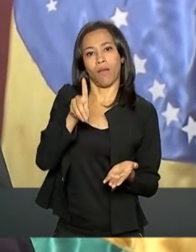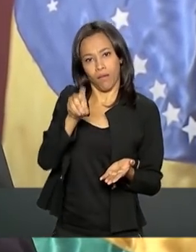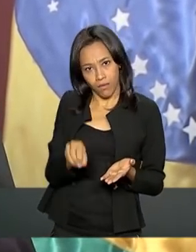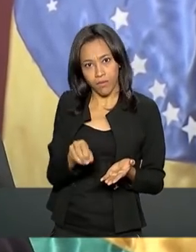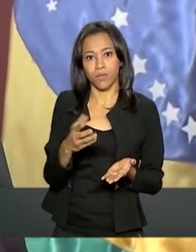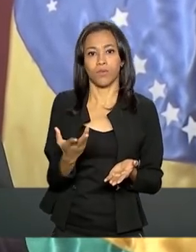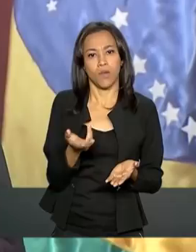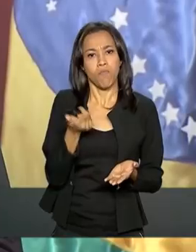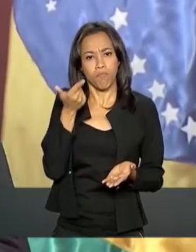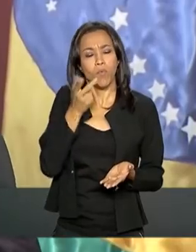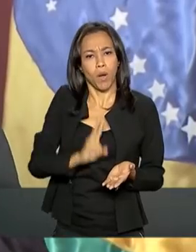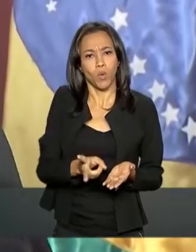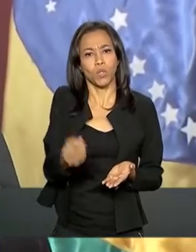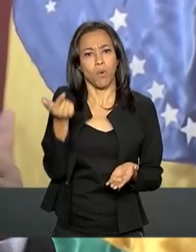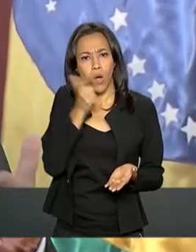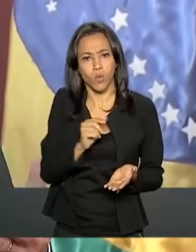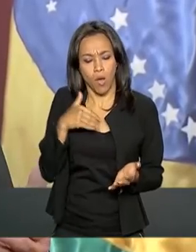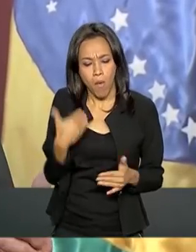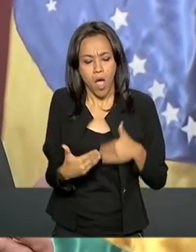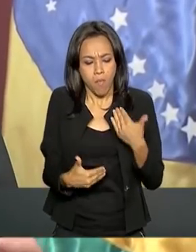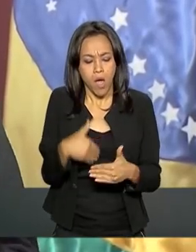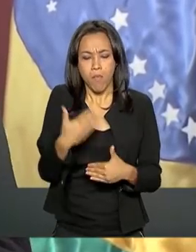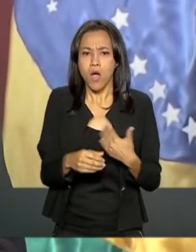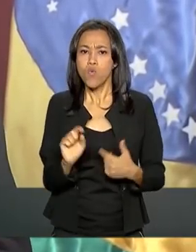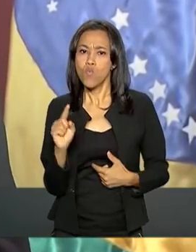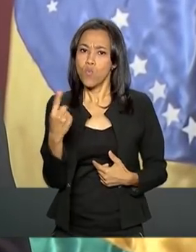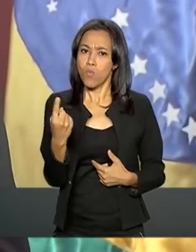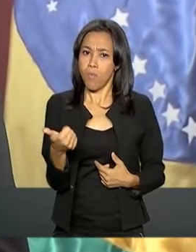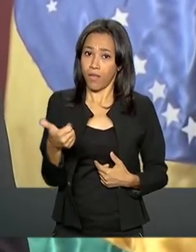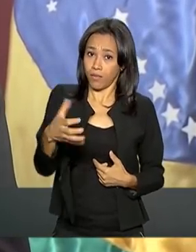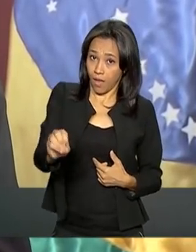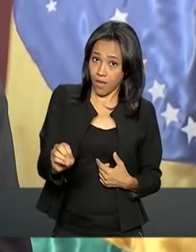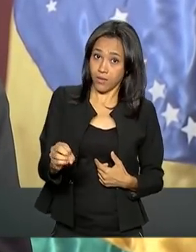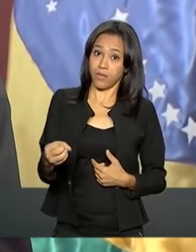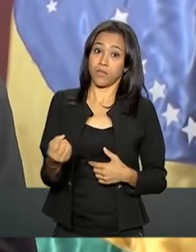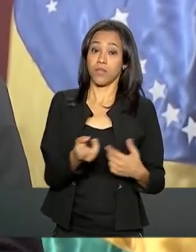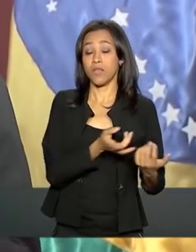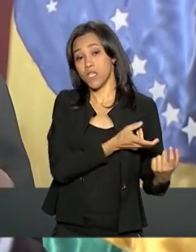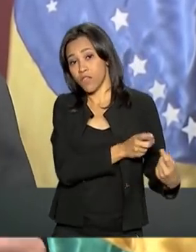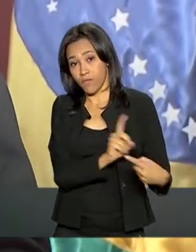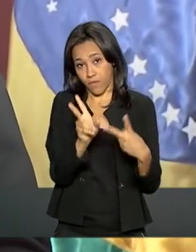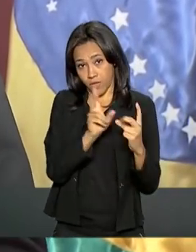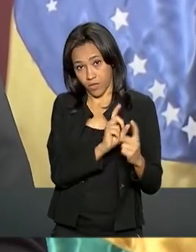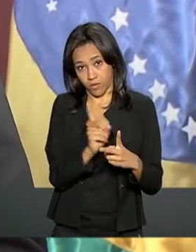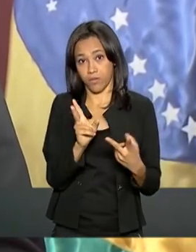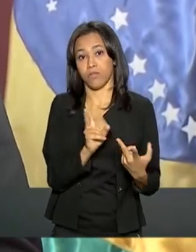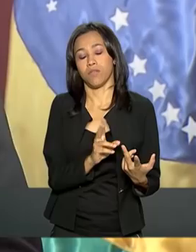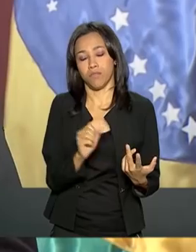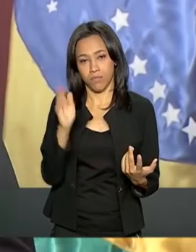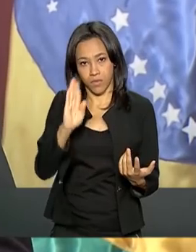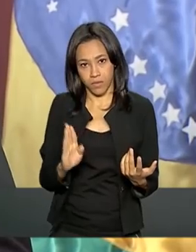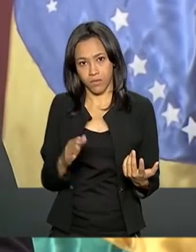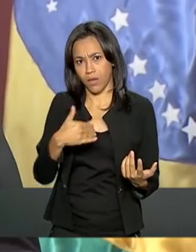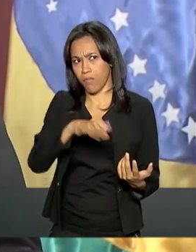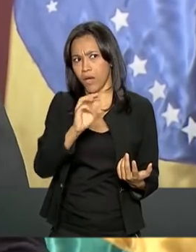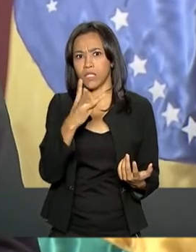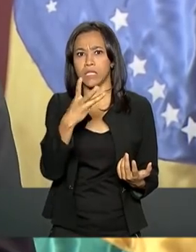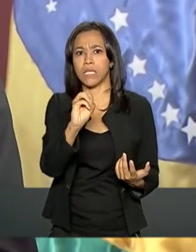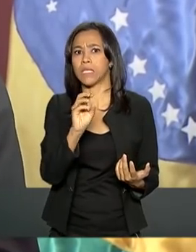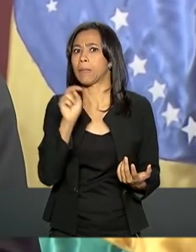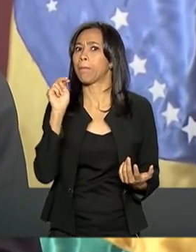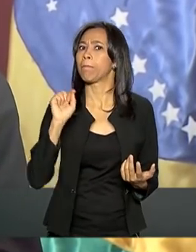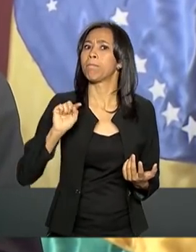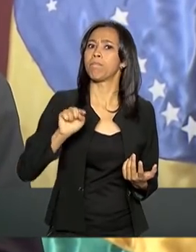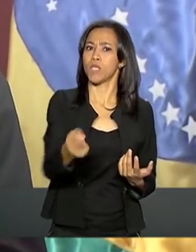permitir continuar avançando. De fato, uma de cada 10 empresas que exportam aqui no Chile, que são mais de 30 mil,